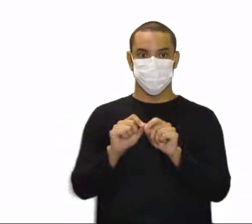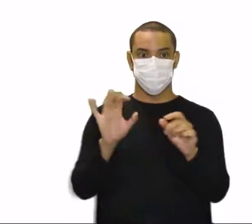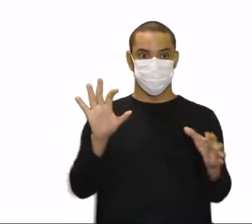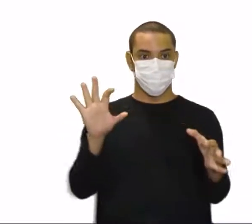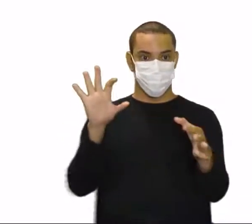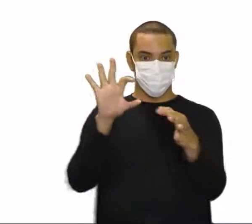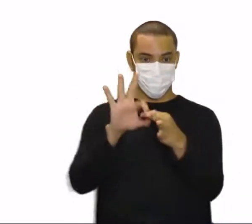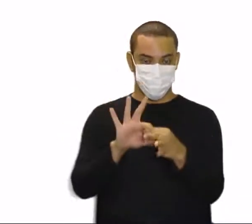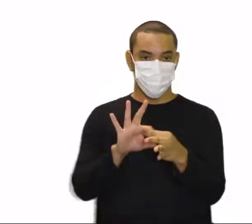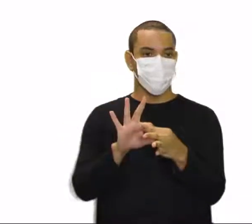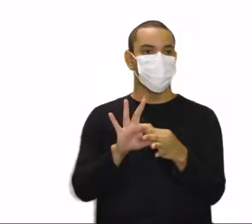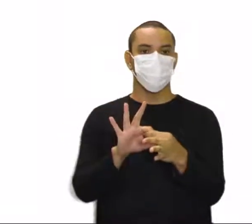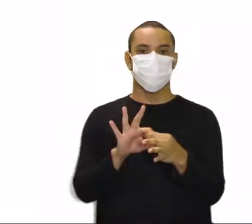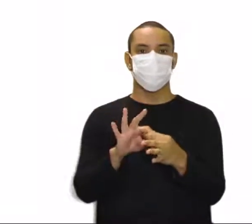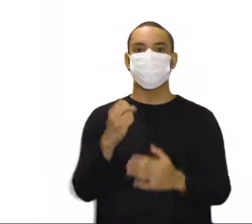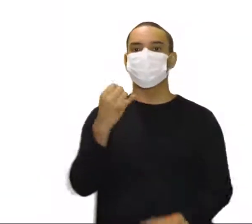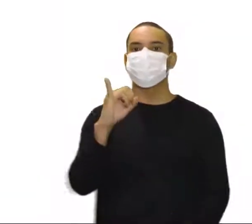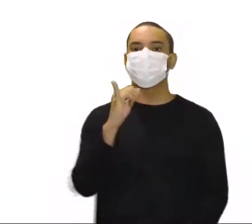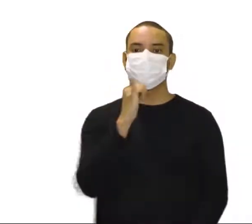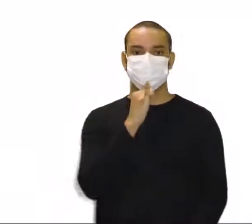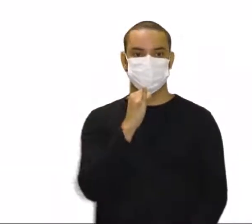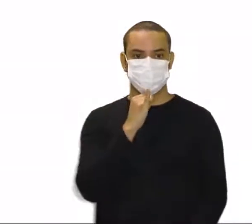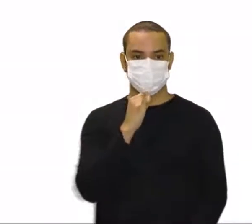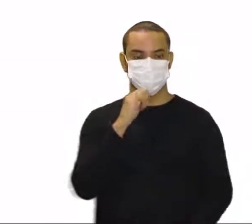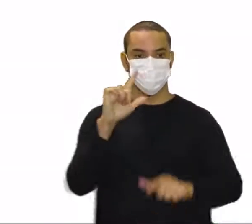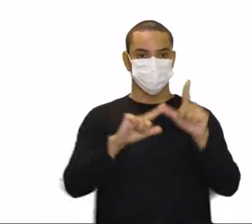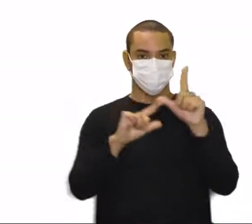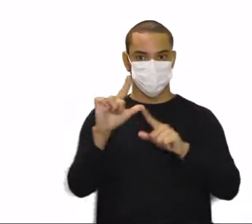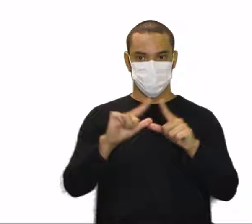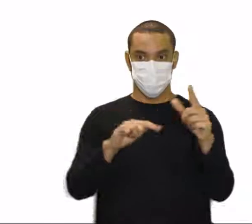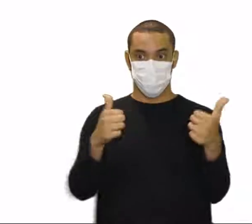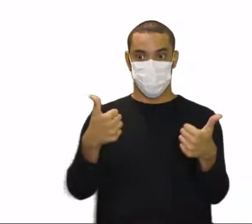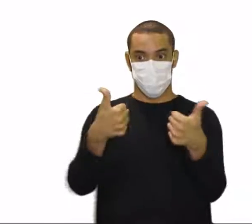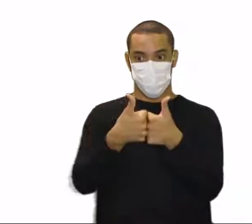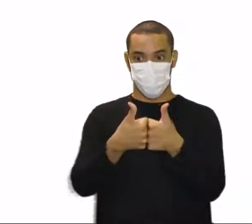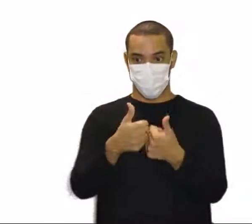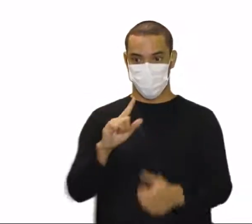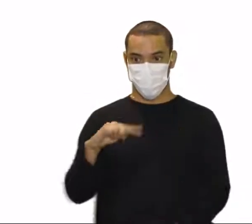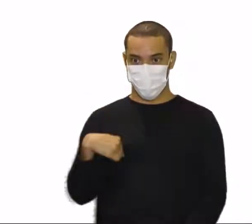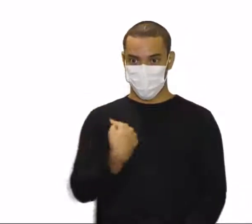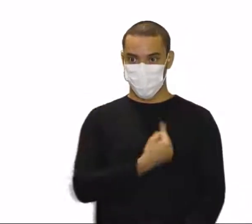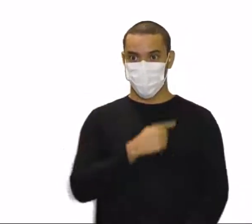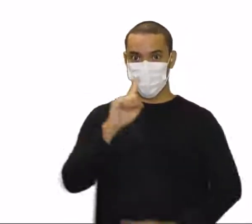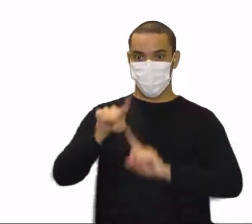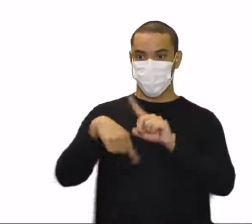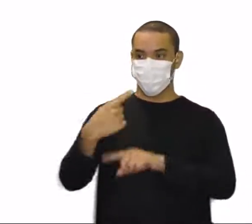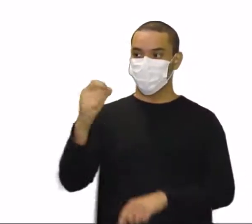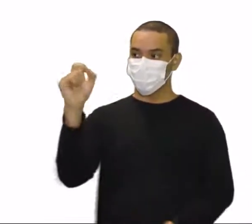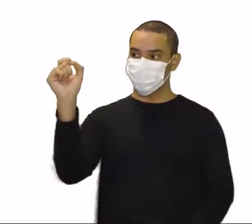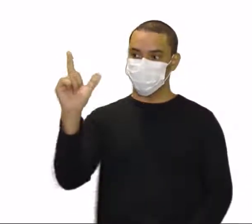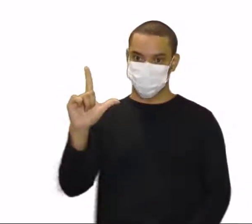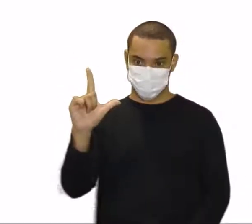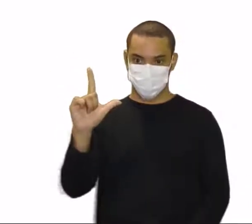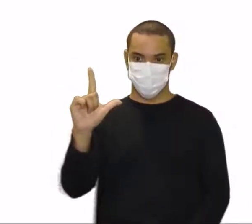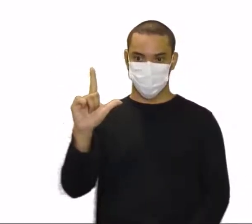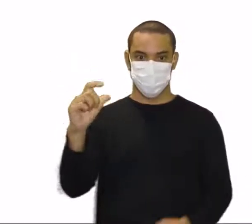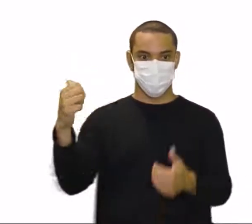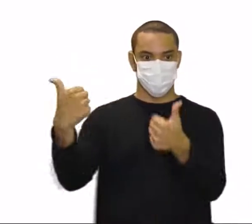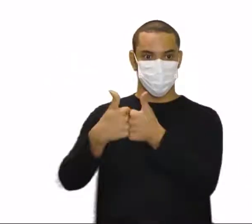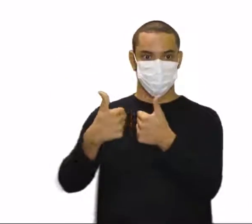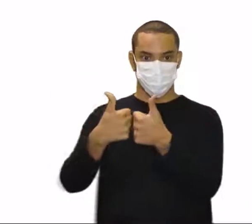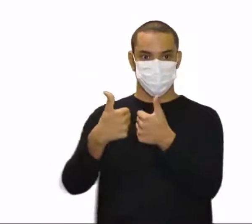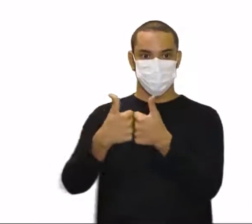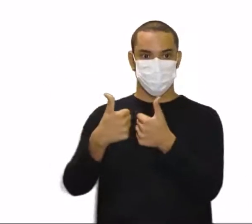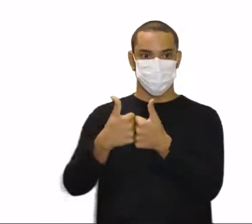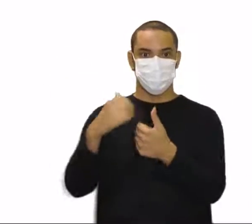aí, ok? Se, por exemplo, a estrela mais próxima de nós, depois do Sol, que seria próxima aí da